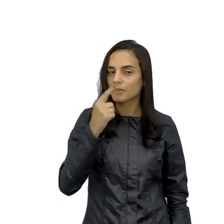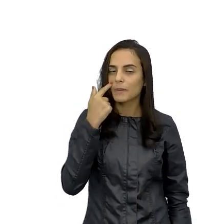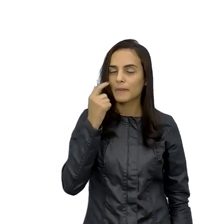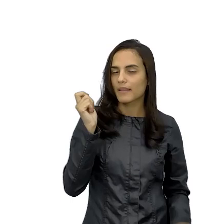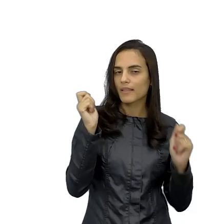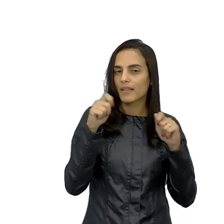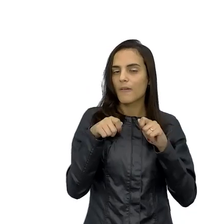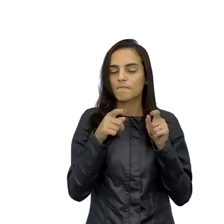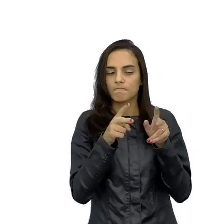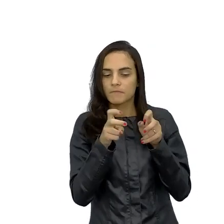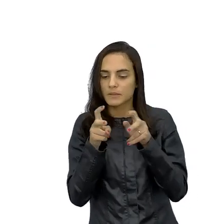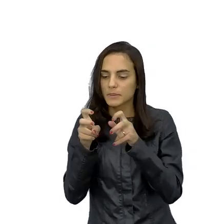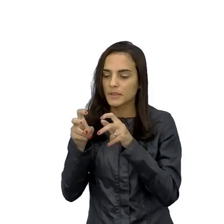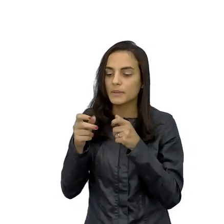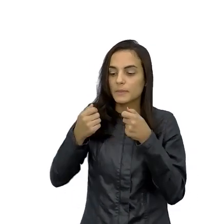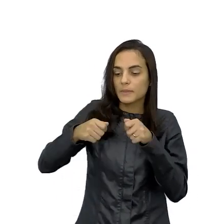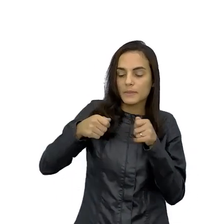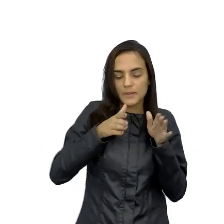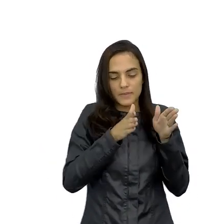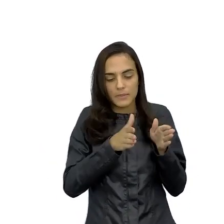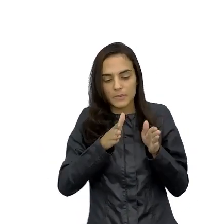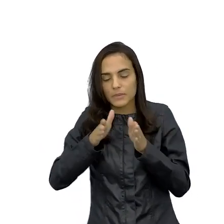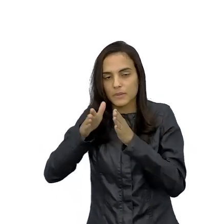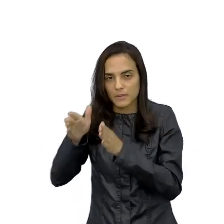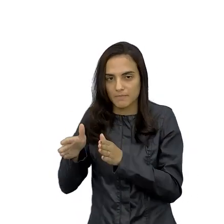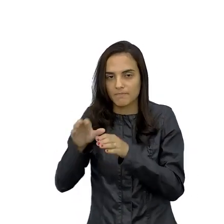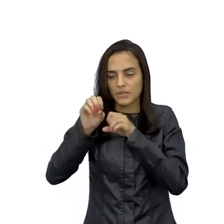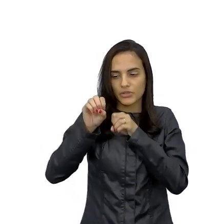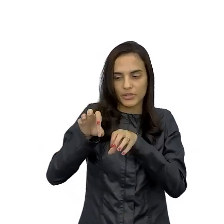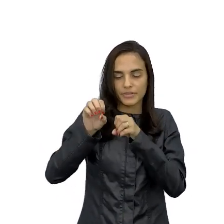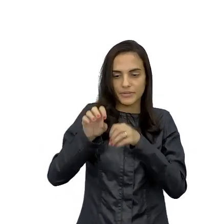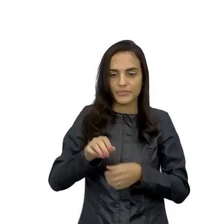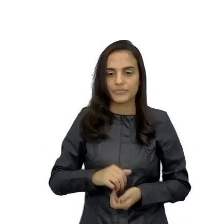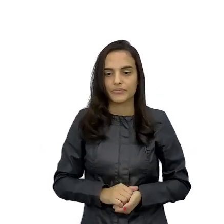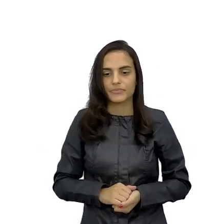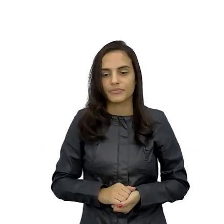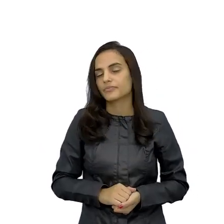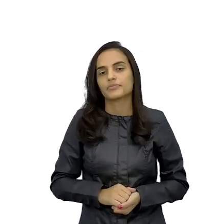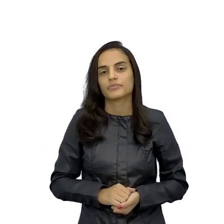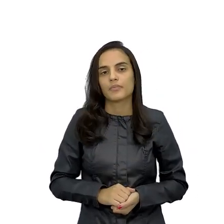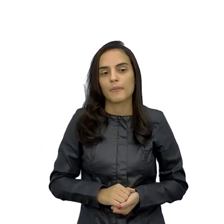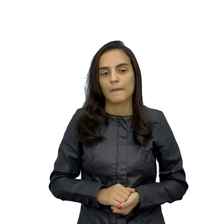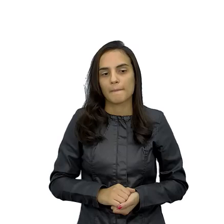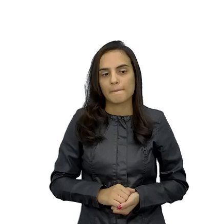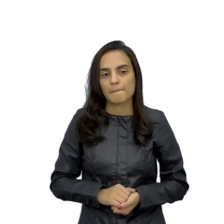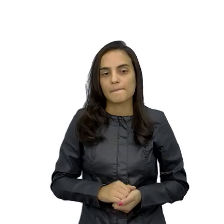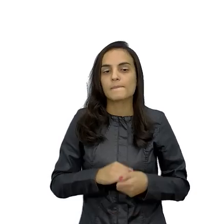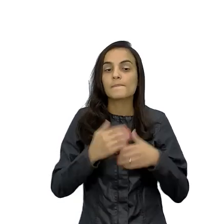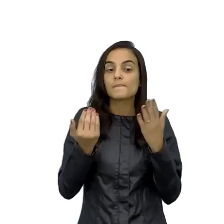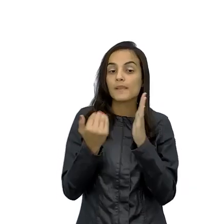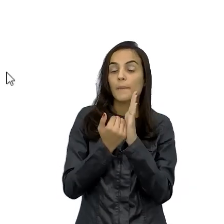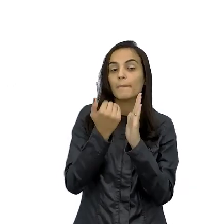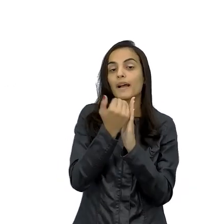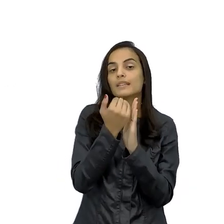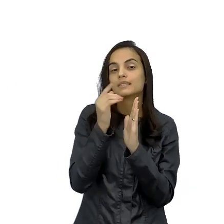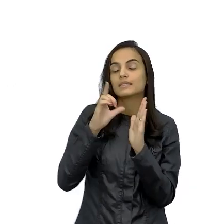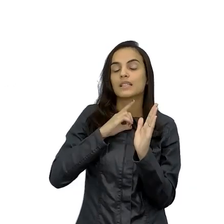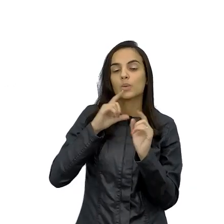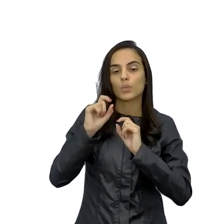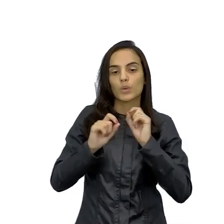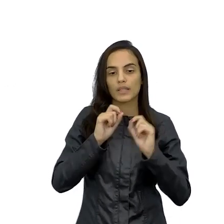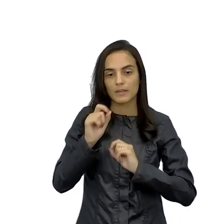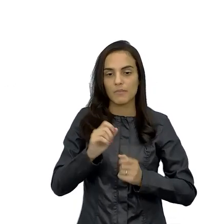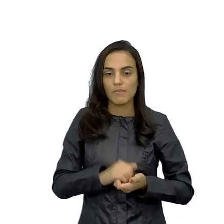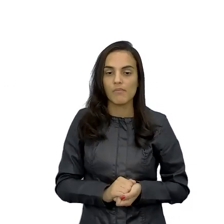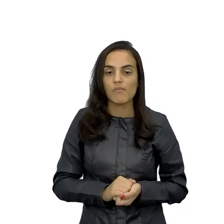aí as necessidades de cada etapa de ensino. Bom, além disso, o que mais que a gente tem?